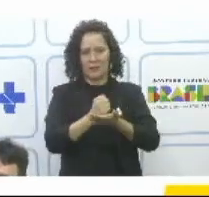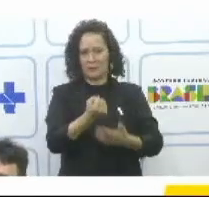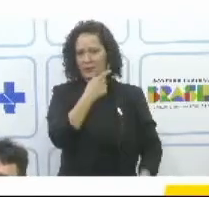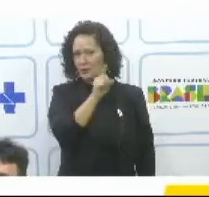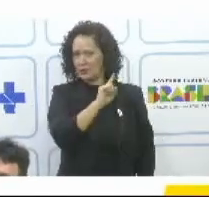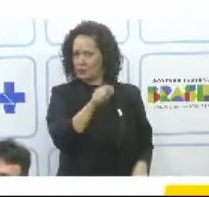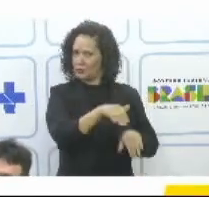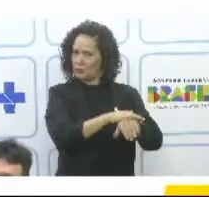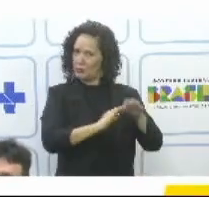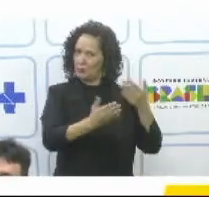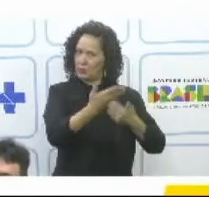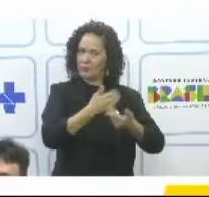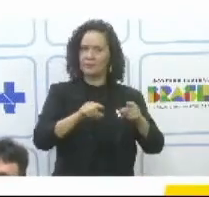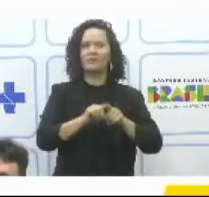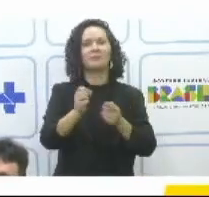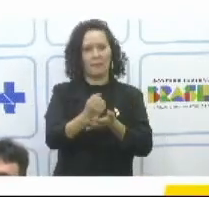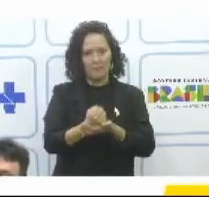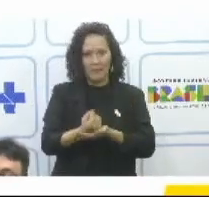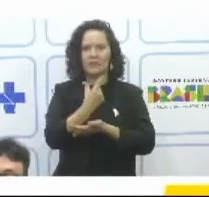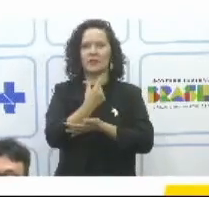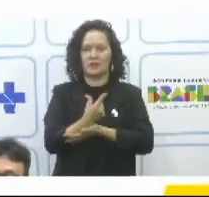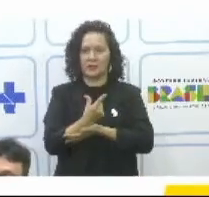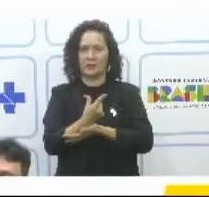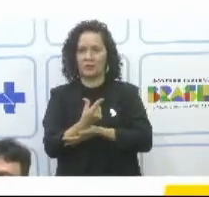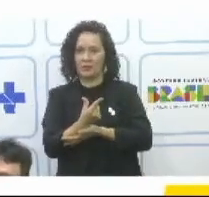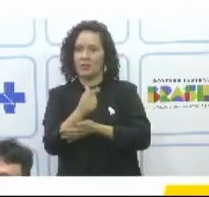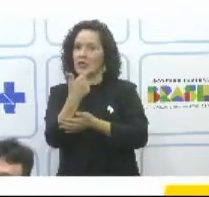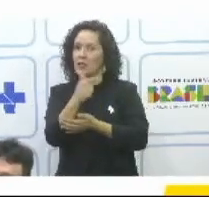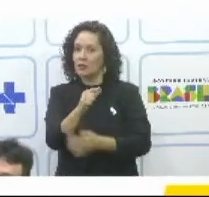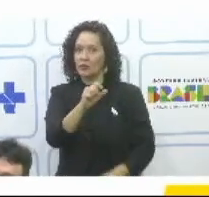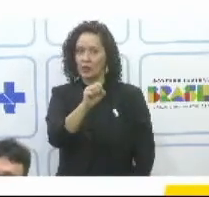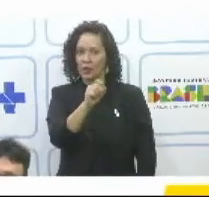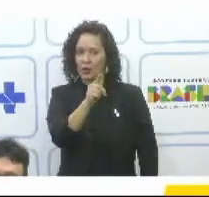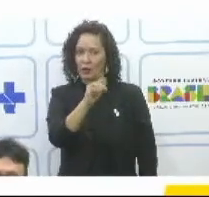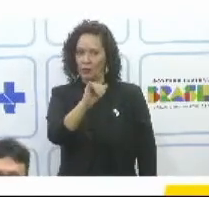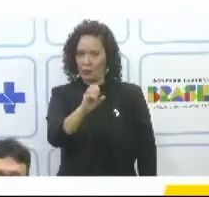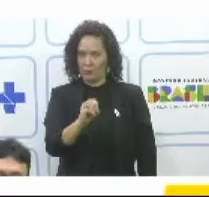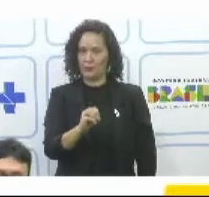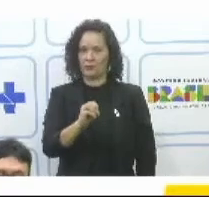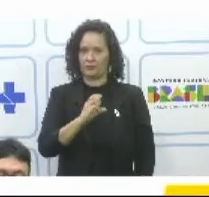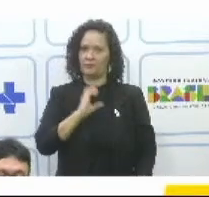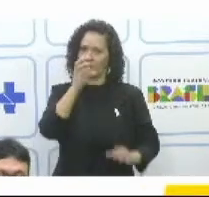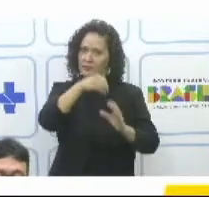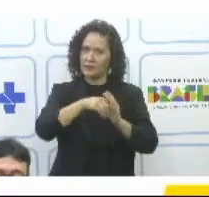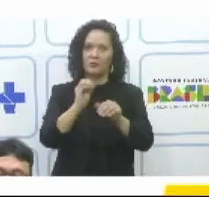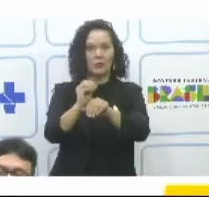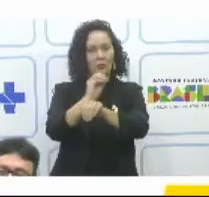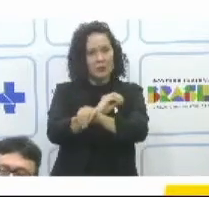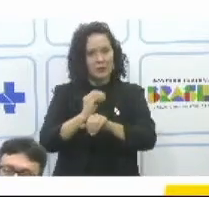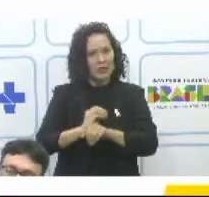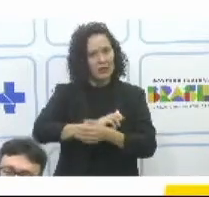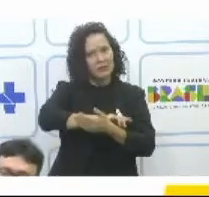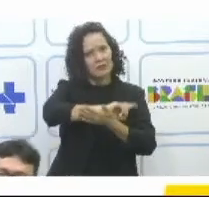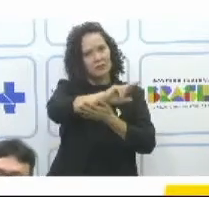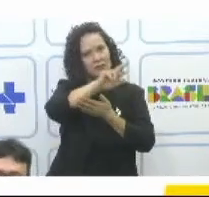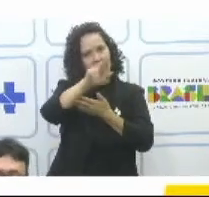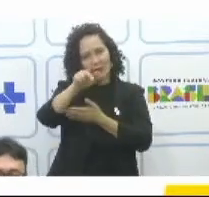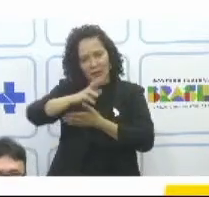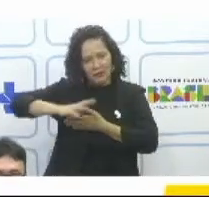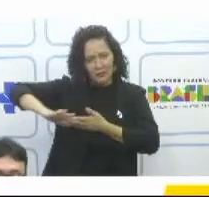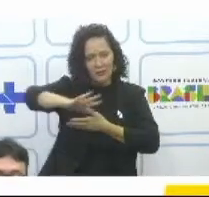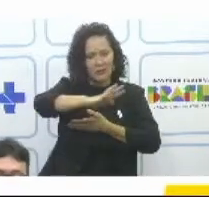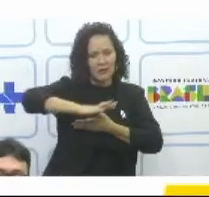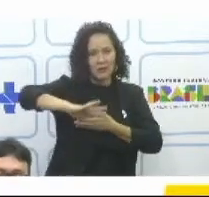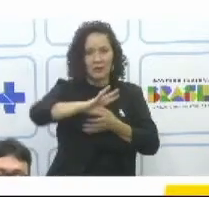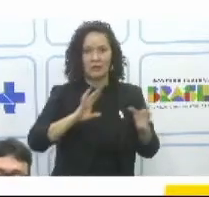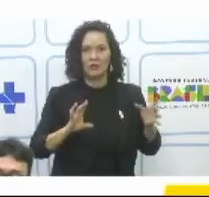farmacológicas, né, e também medicamentos não opioides, né? Então, dentro disso, ele passa a ser ser um cuidado multimodal, né,